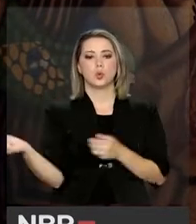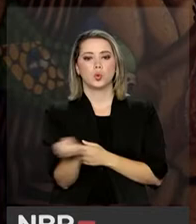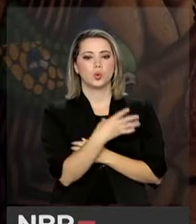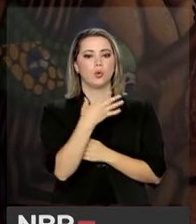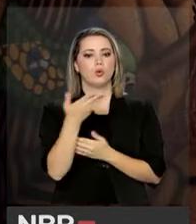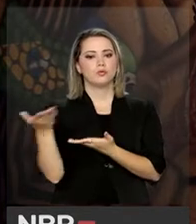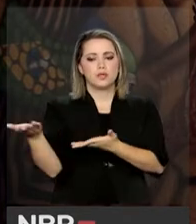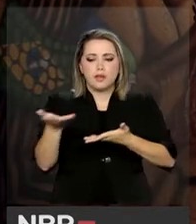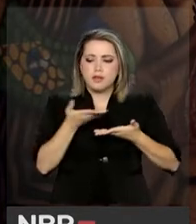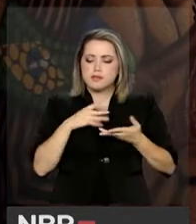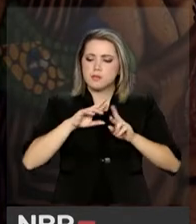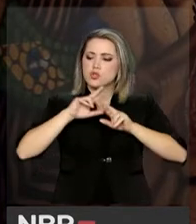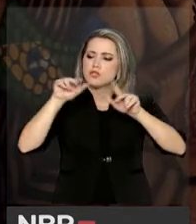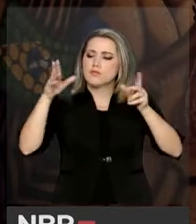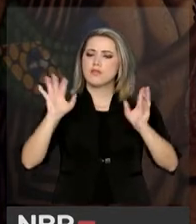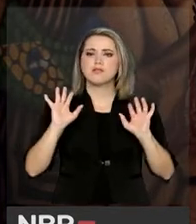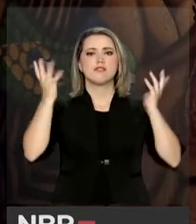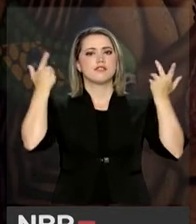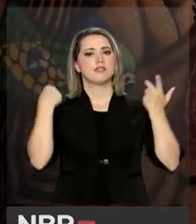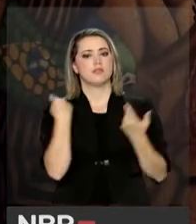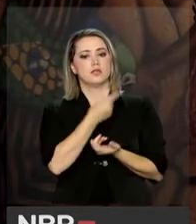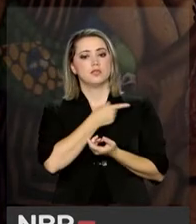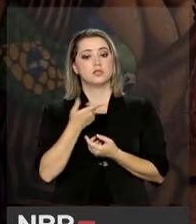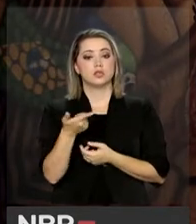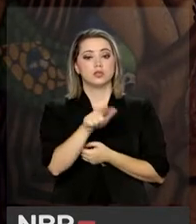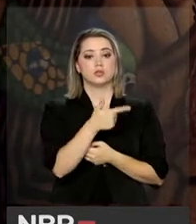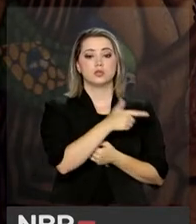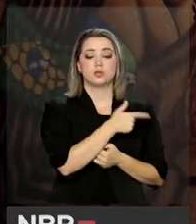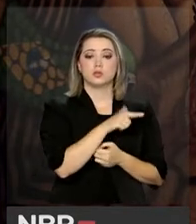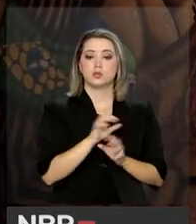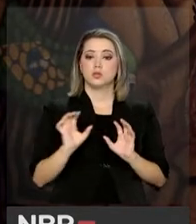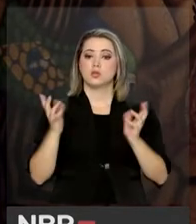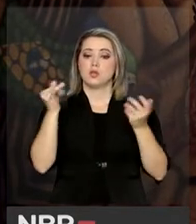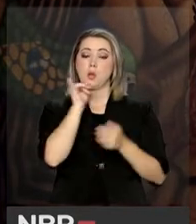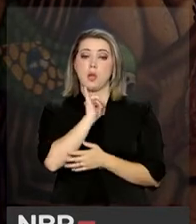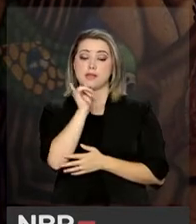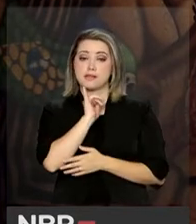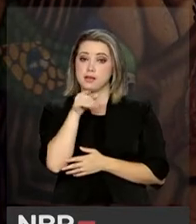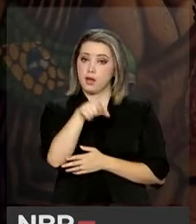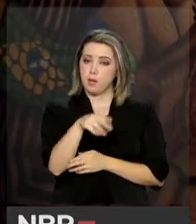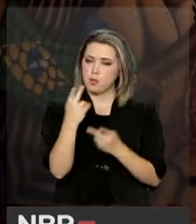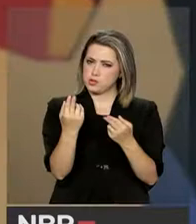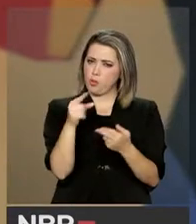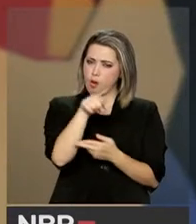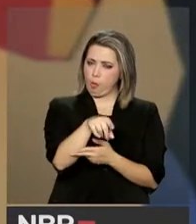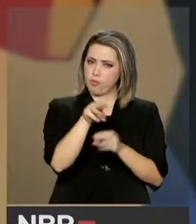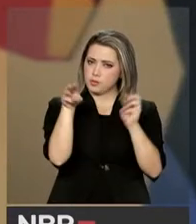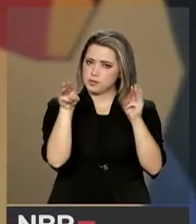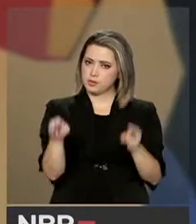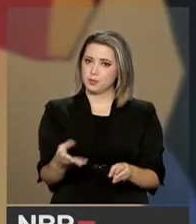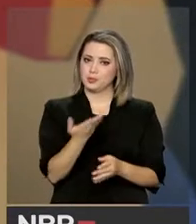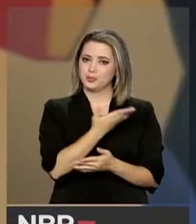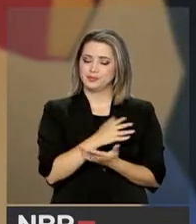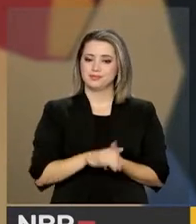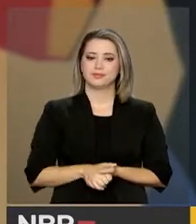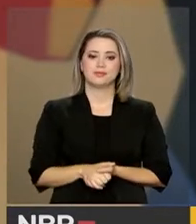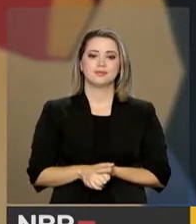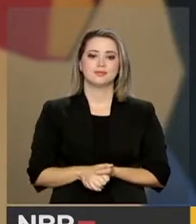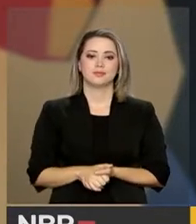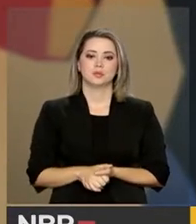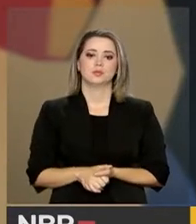né, que recebe vários eventos. A gente tem outros exemplos do Brasil com esse perfil? Nós temos